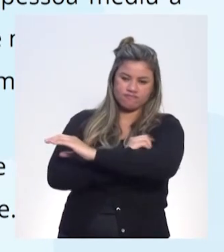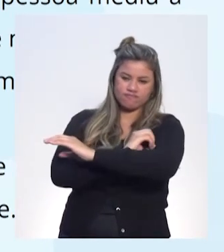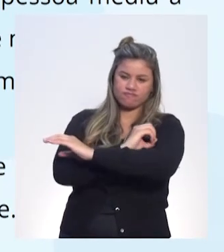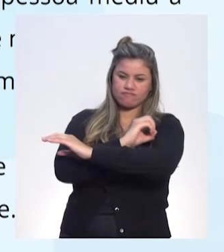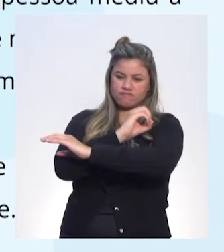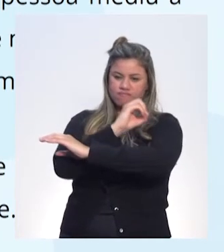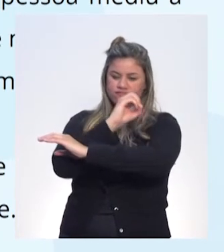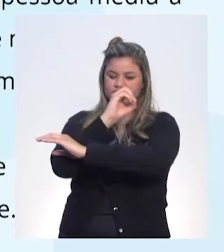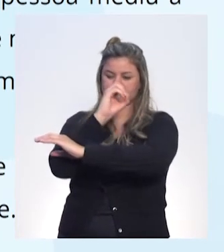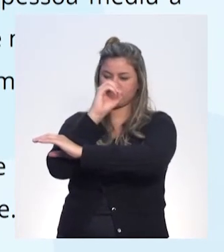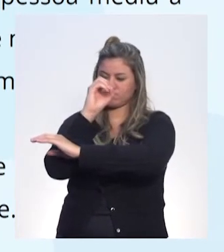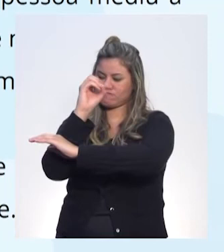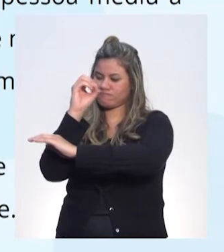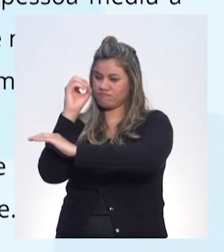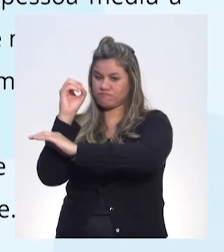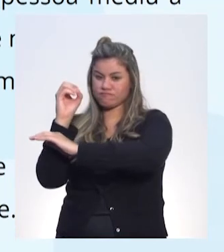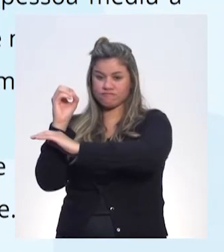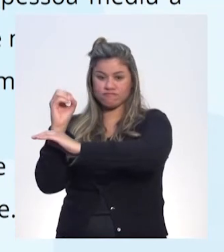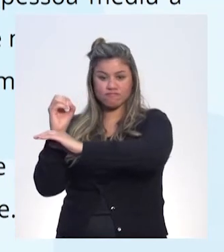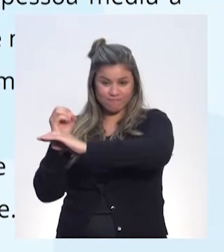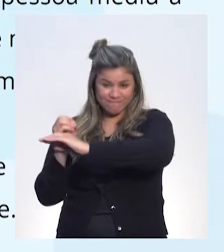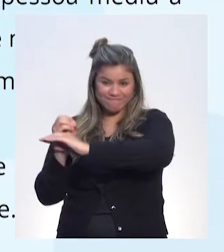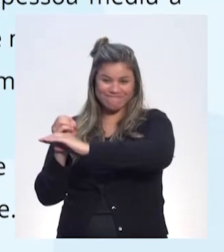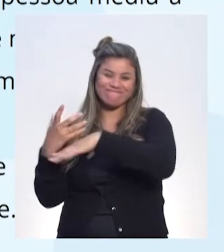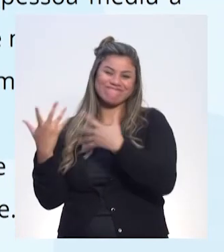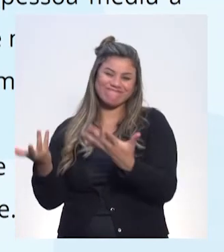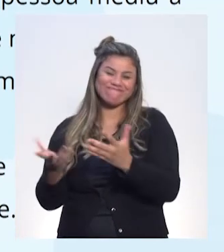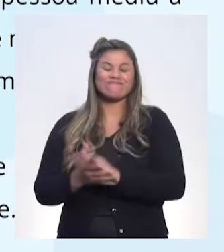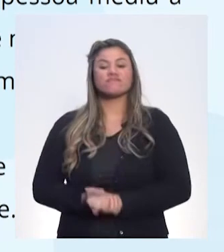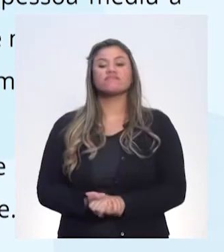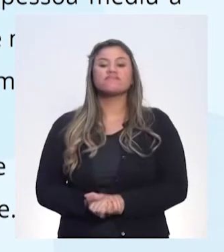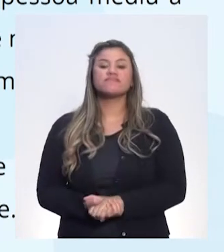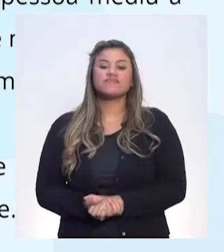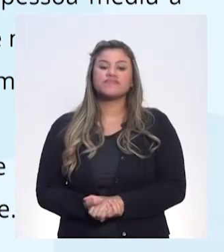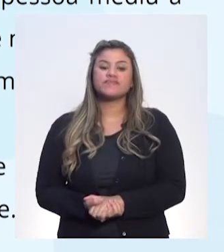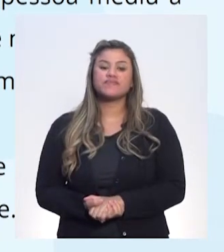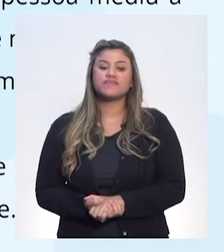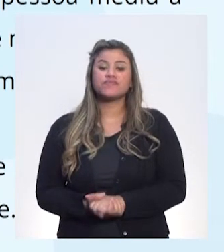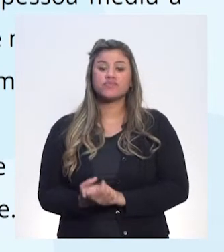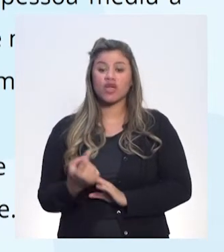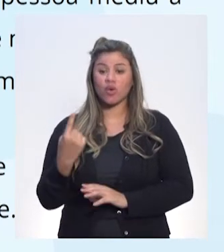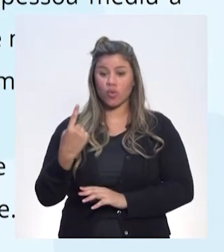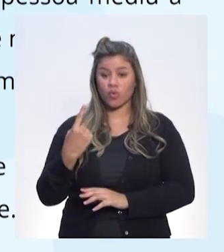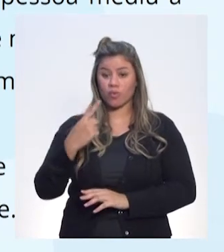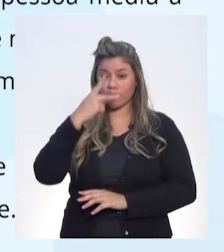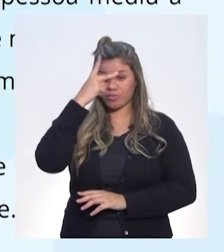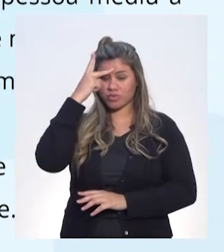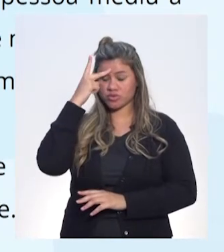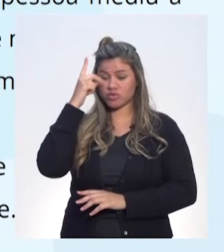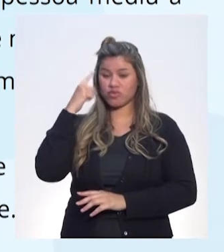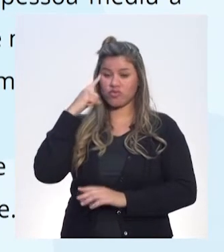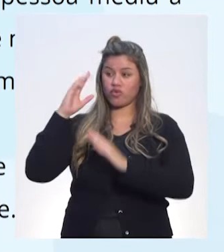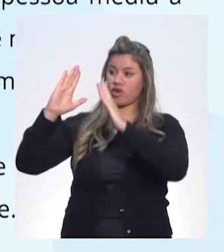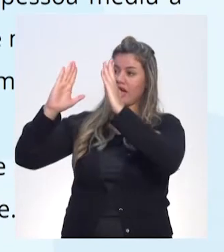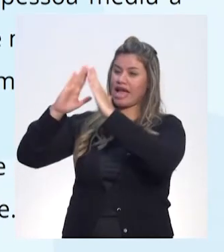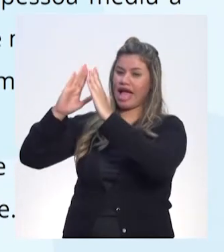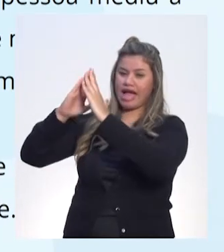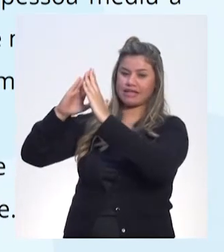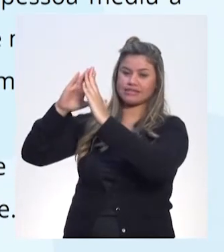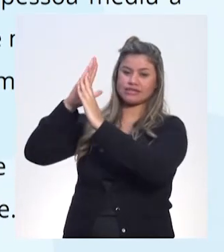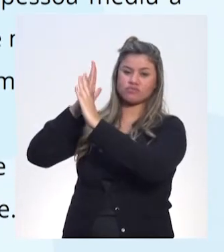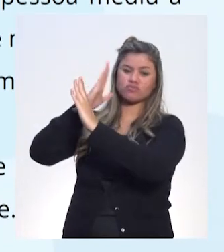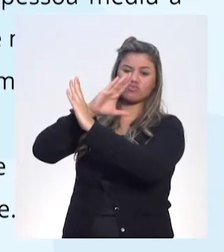o sol a pino, o pôr do sol e etc. Uma pessoa mediu a sombra da sua casa